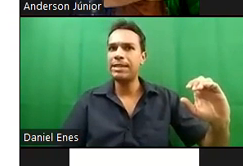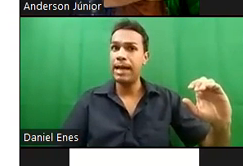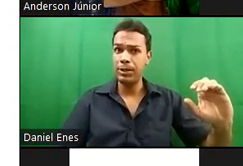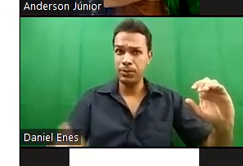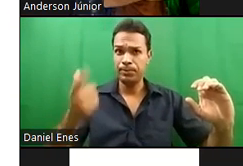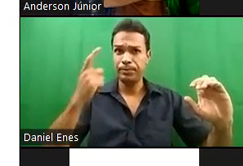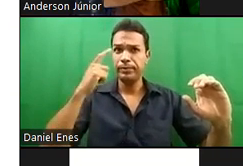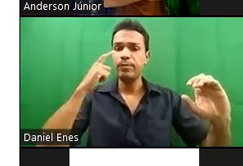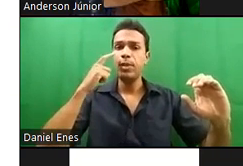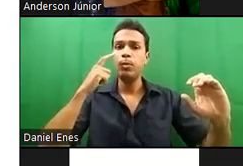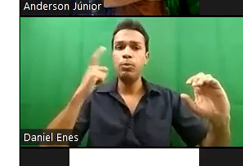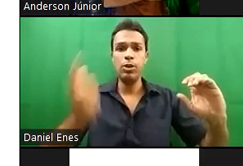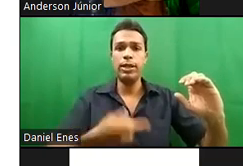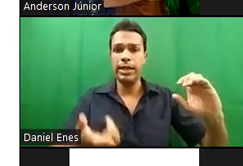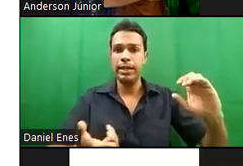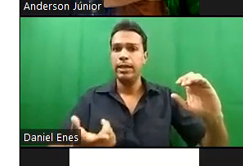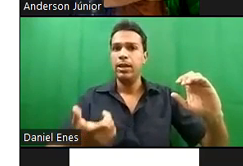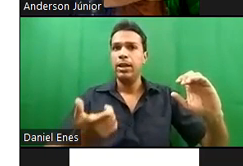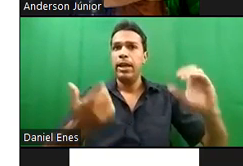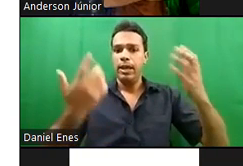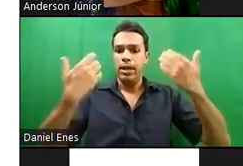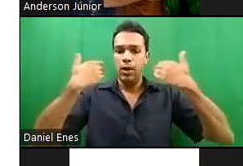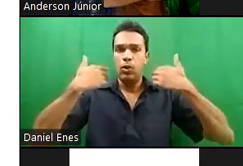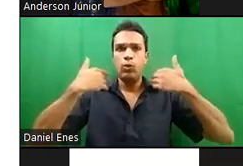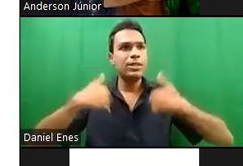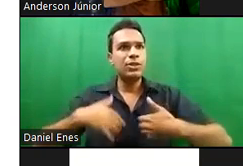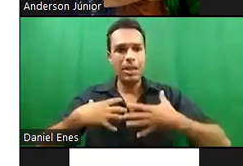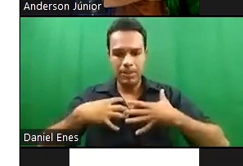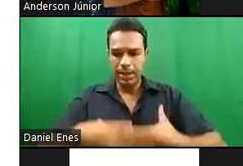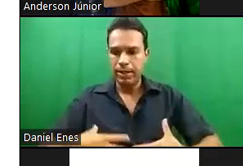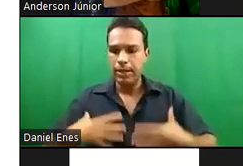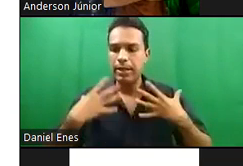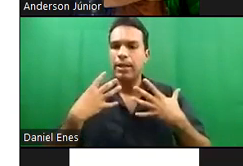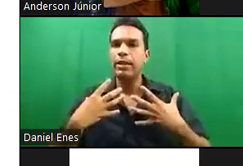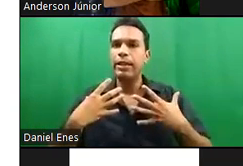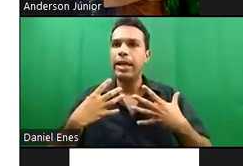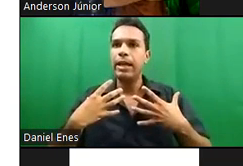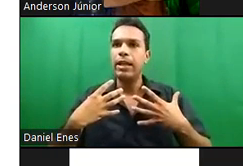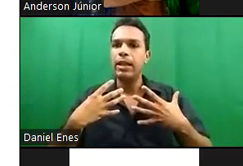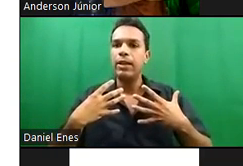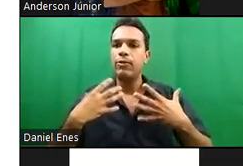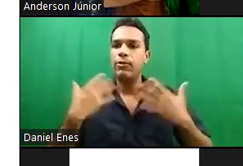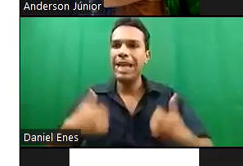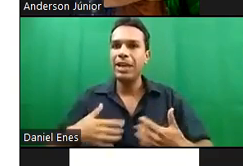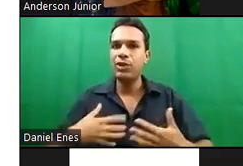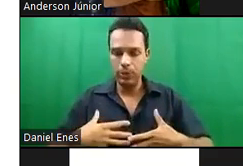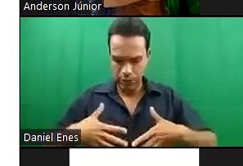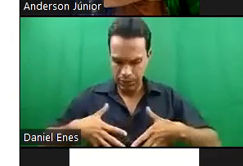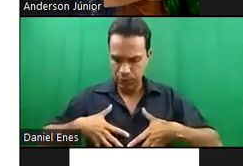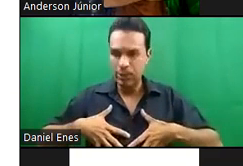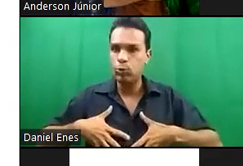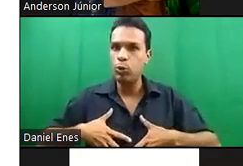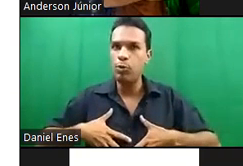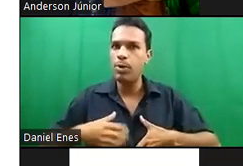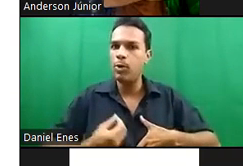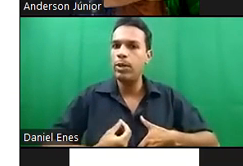são nasais? Porque o sistema, né, fonético que nós temos,